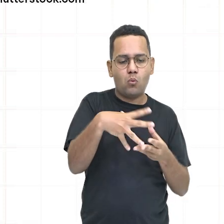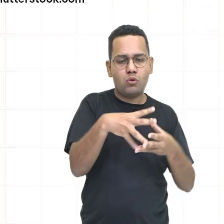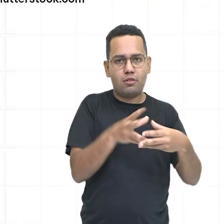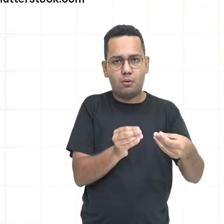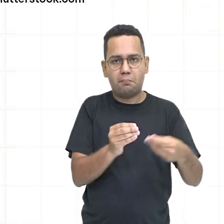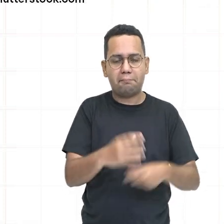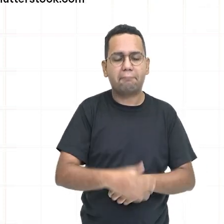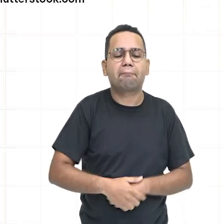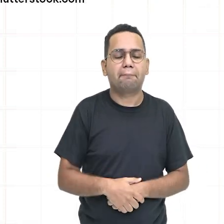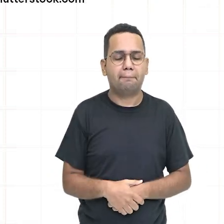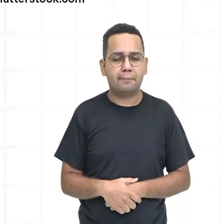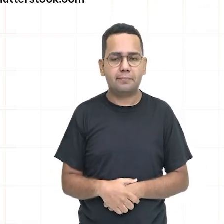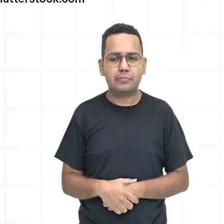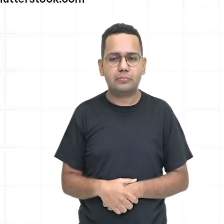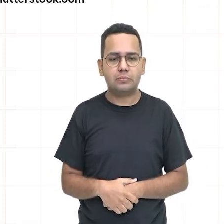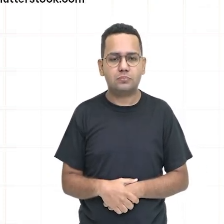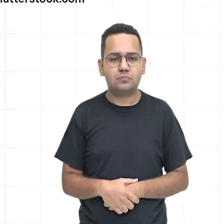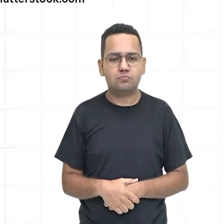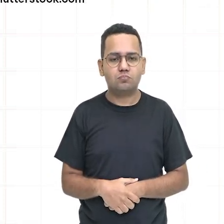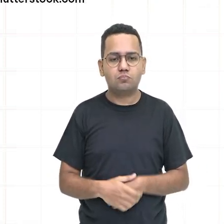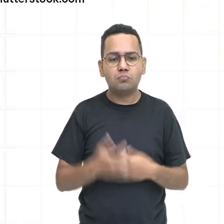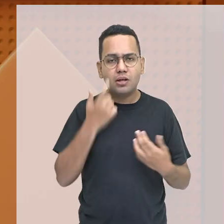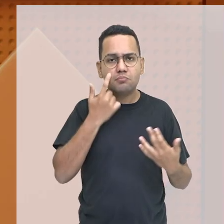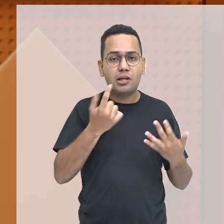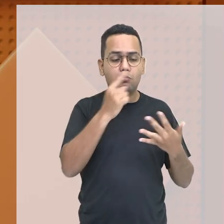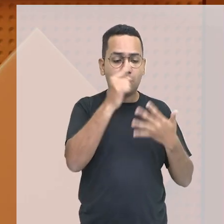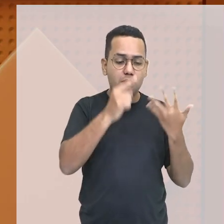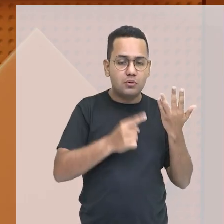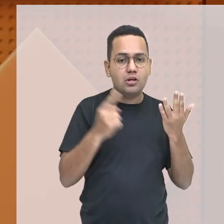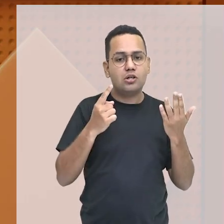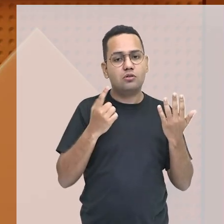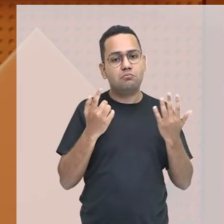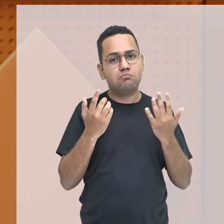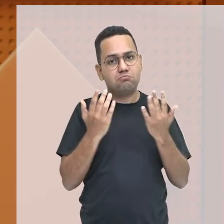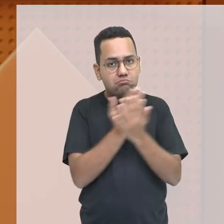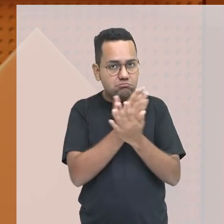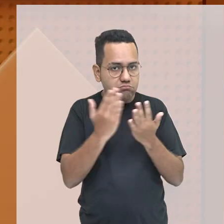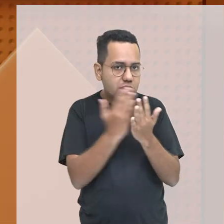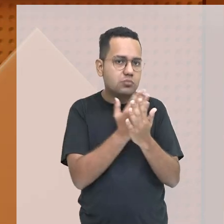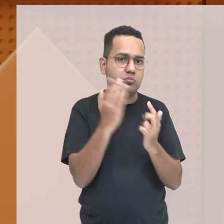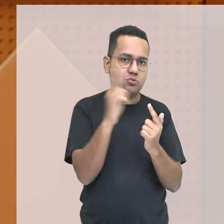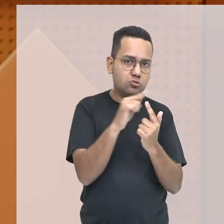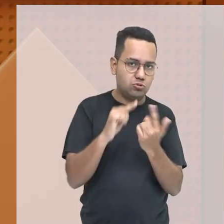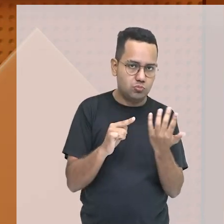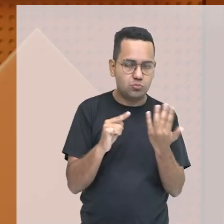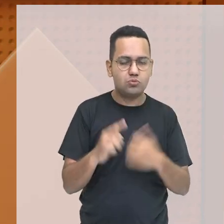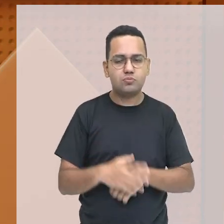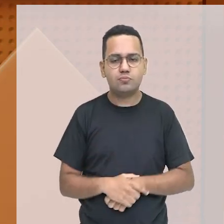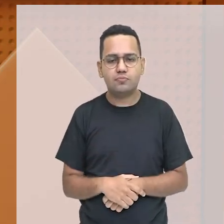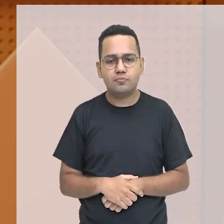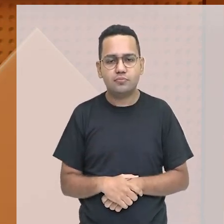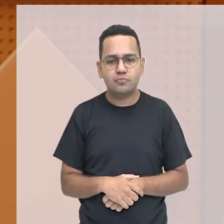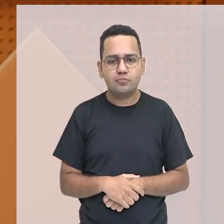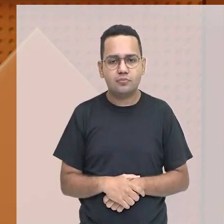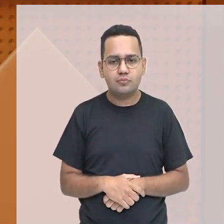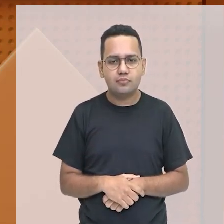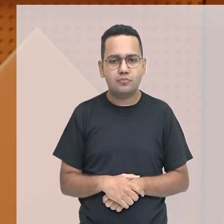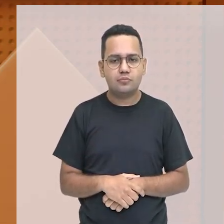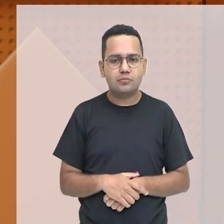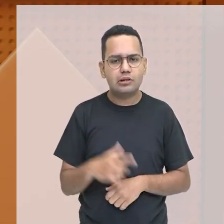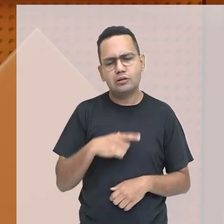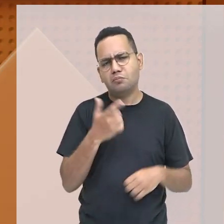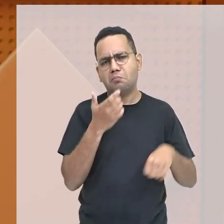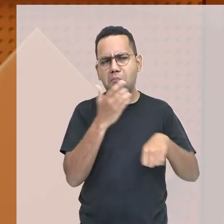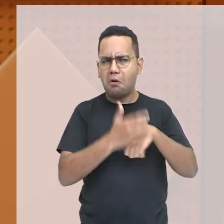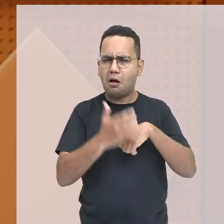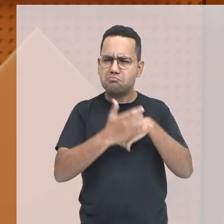aí que nós temos lá alguns tipos de culturas, né, culturas agrícolas, que são praticadas também por aqui.